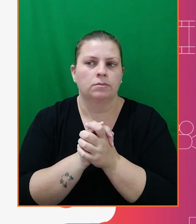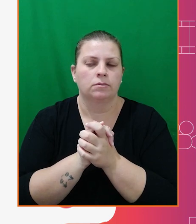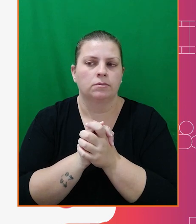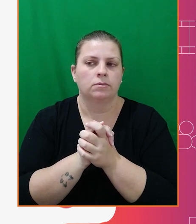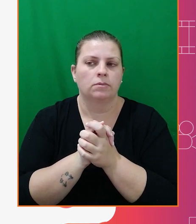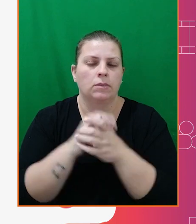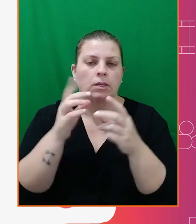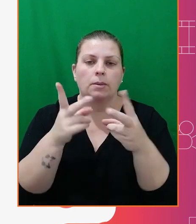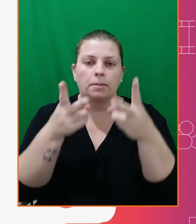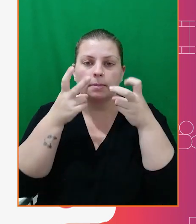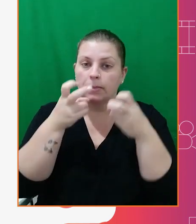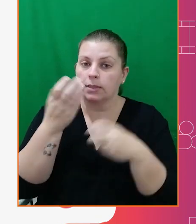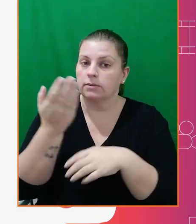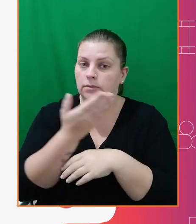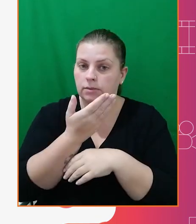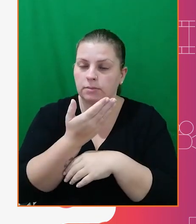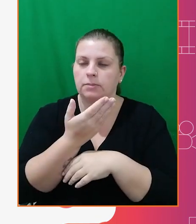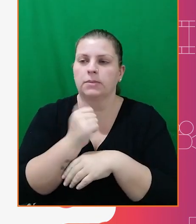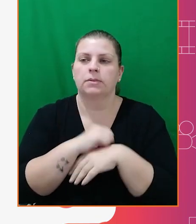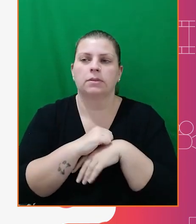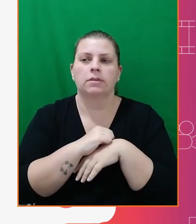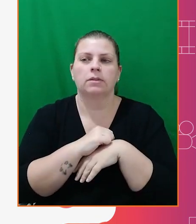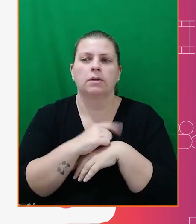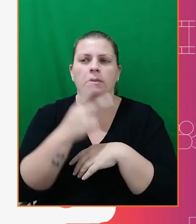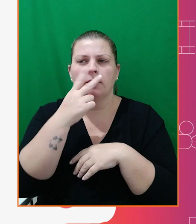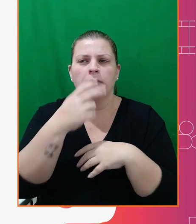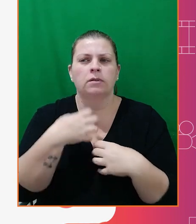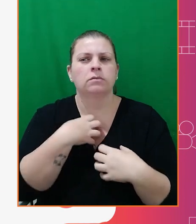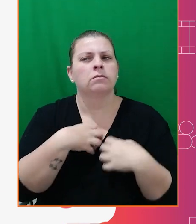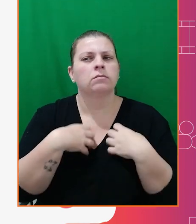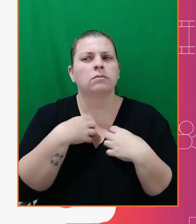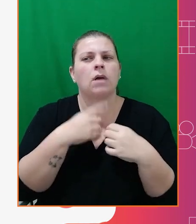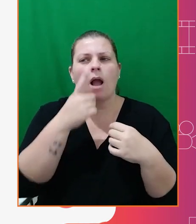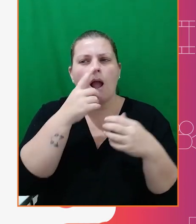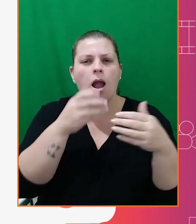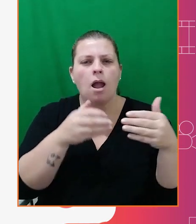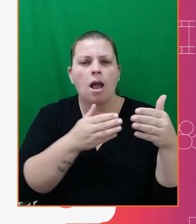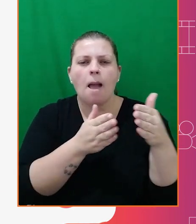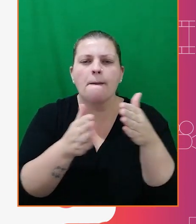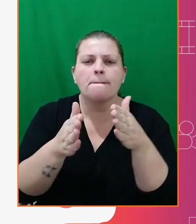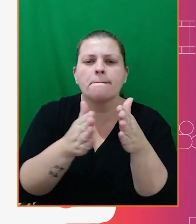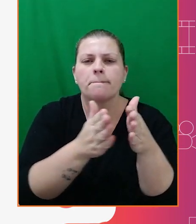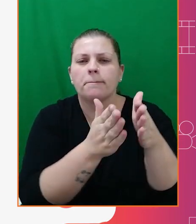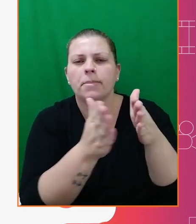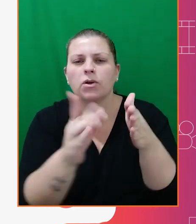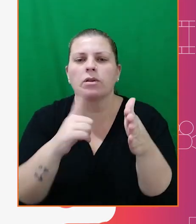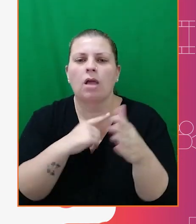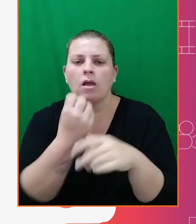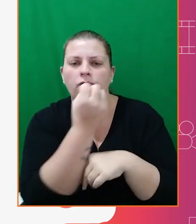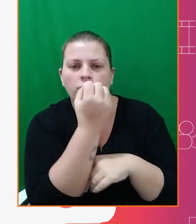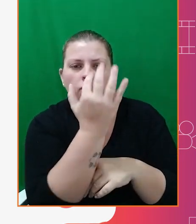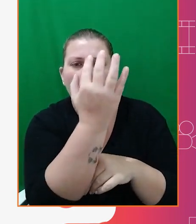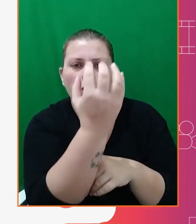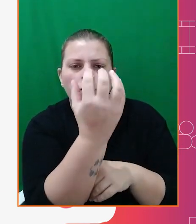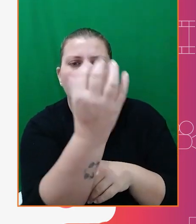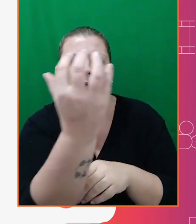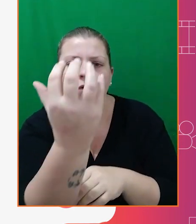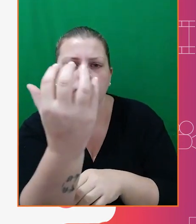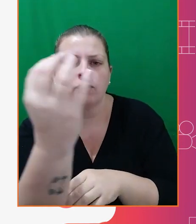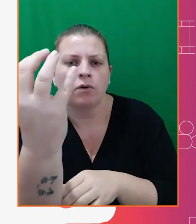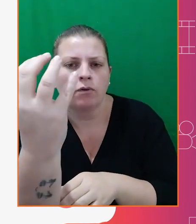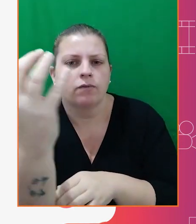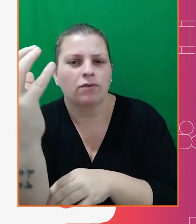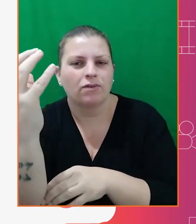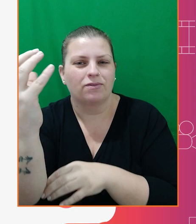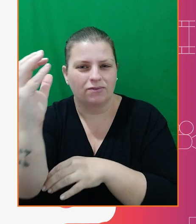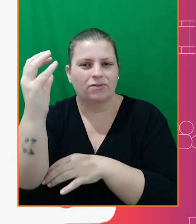perceba que aqui eu criei uma sensação como se fosse um caminho, onde essa parte parece estar mais próxima ao